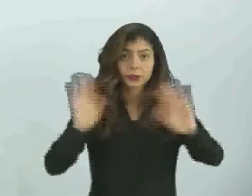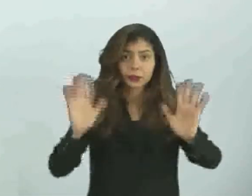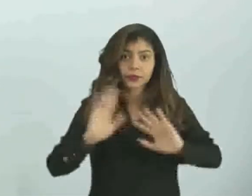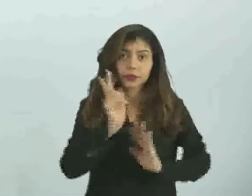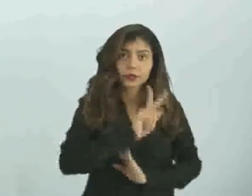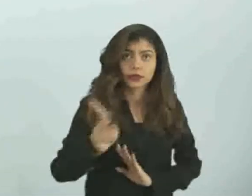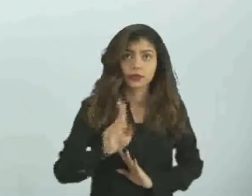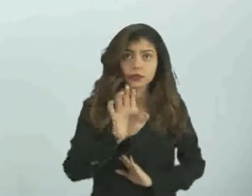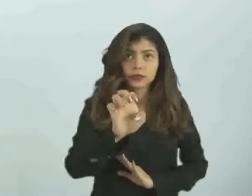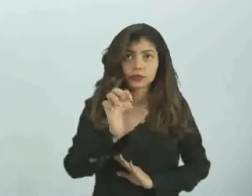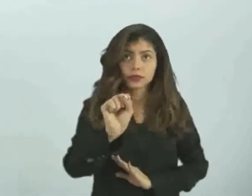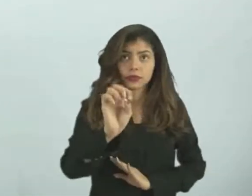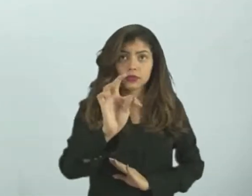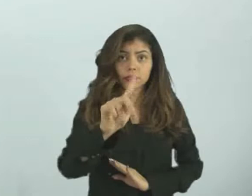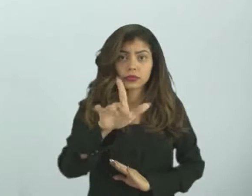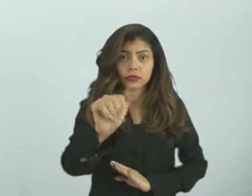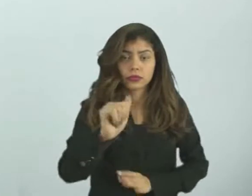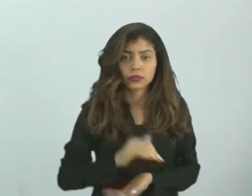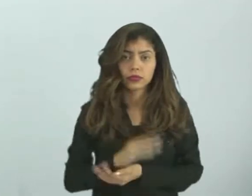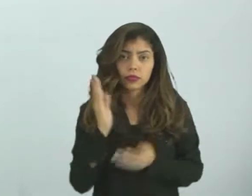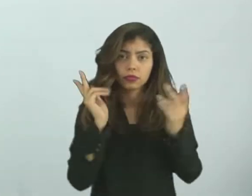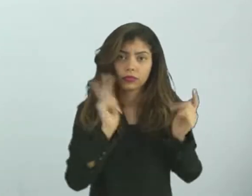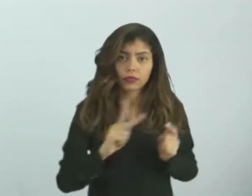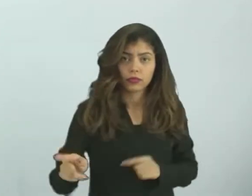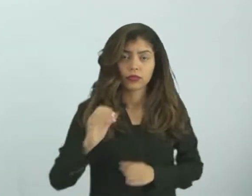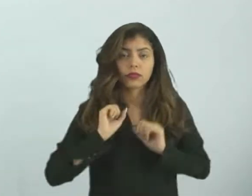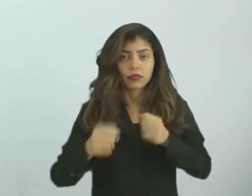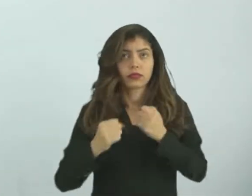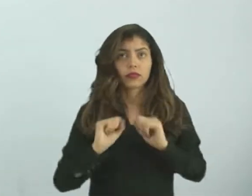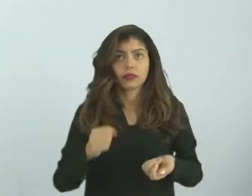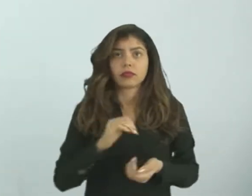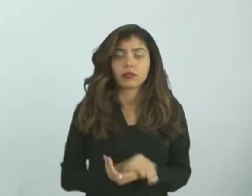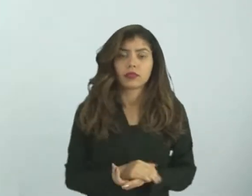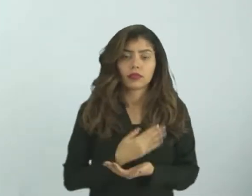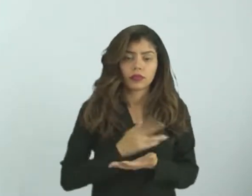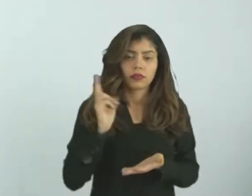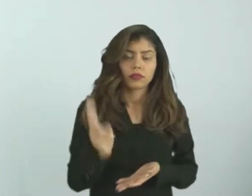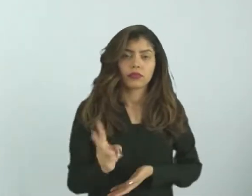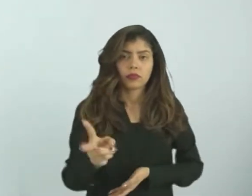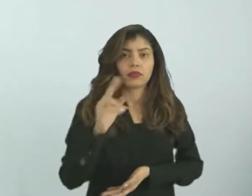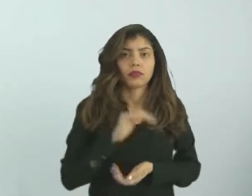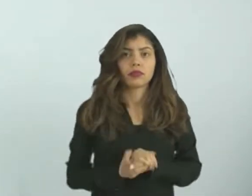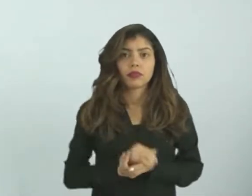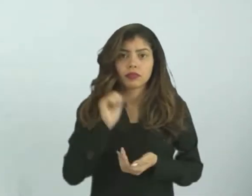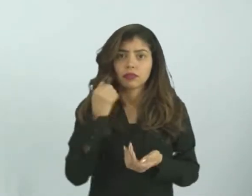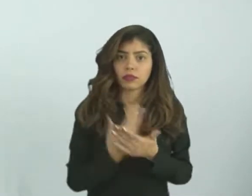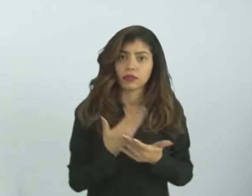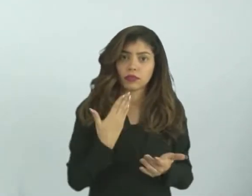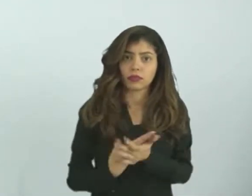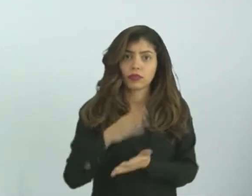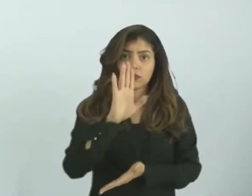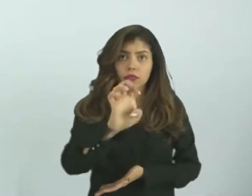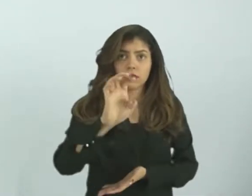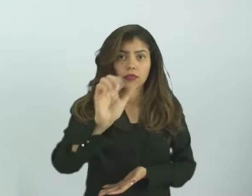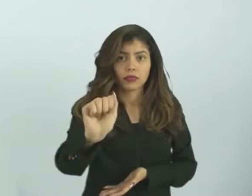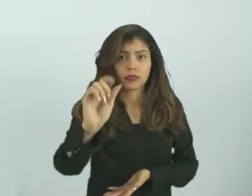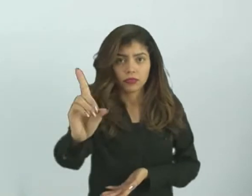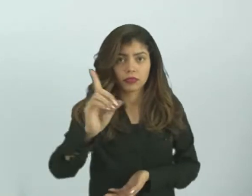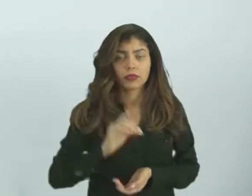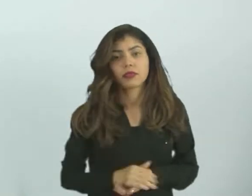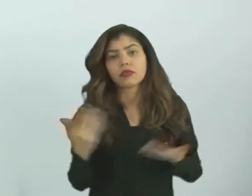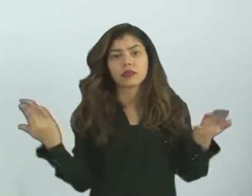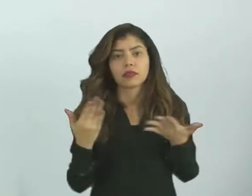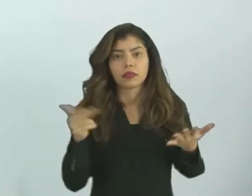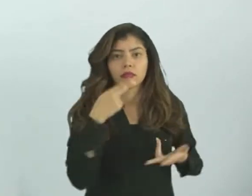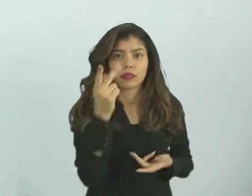Olá, eu sou a professora Estela, sou professora de Educação Física e nós vamos dar continuidade às nossas aulas EAD. Hoje nós